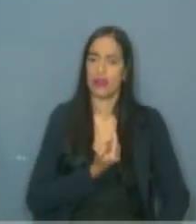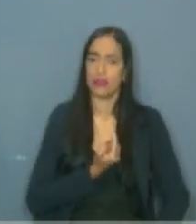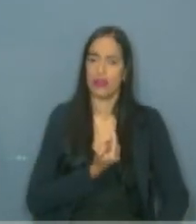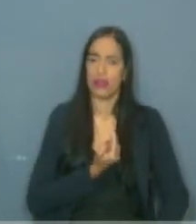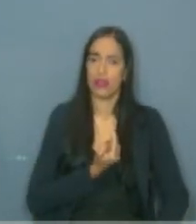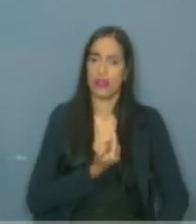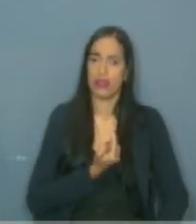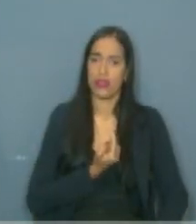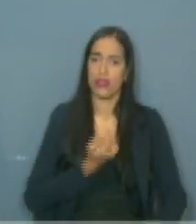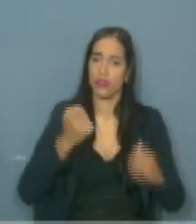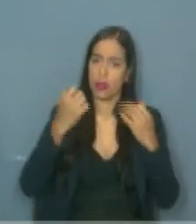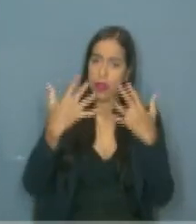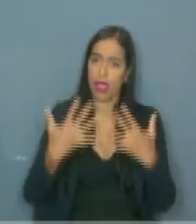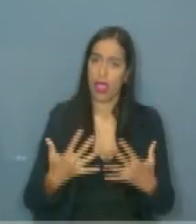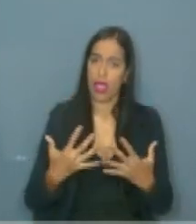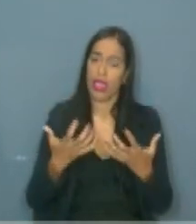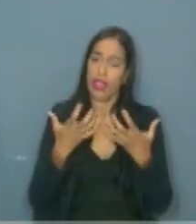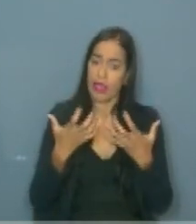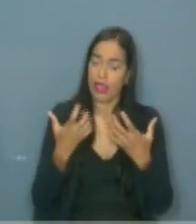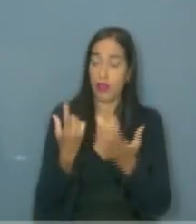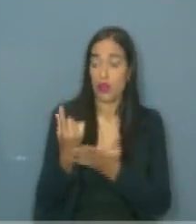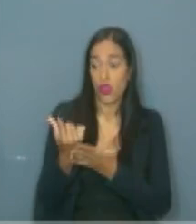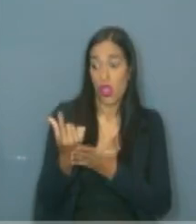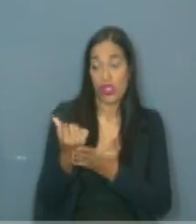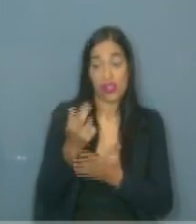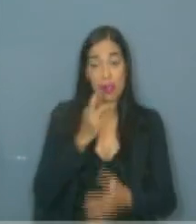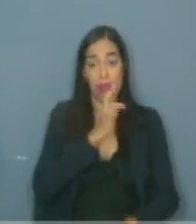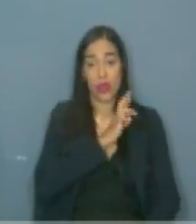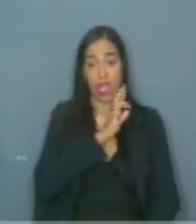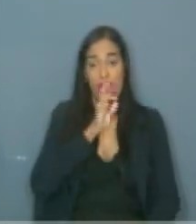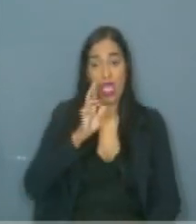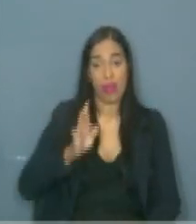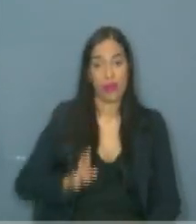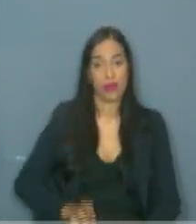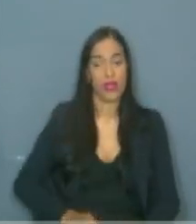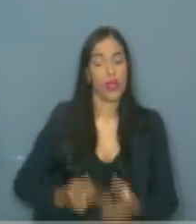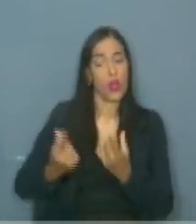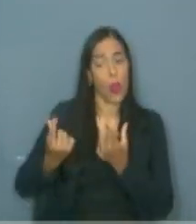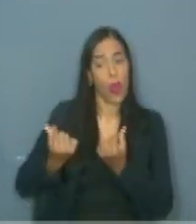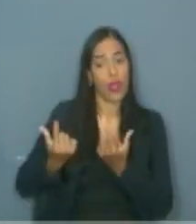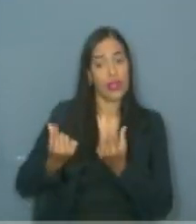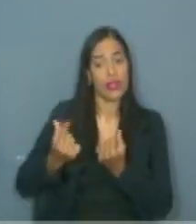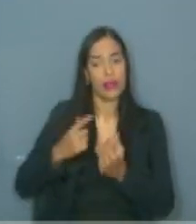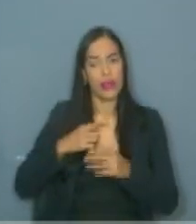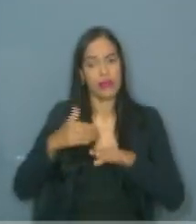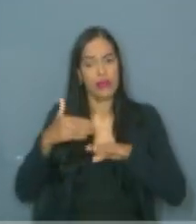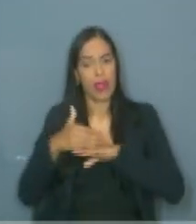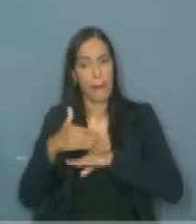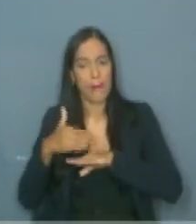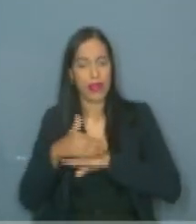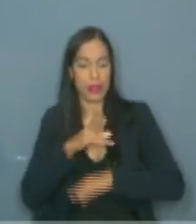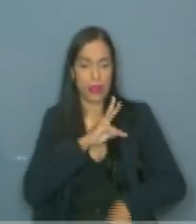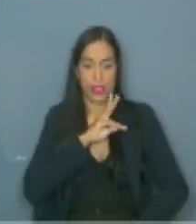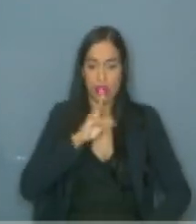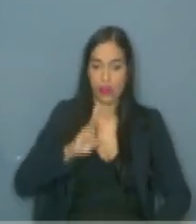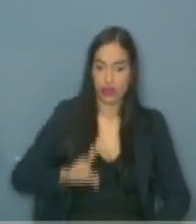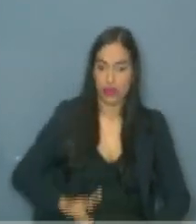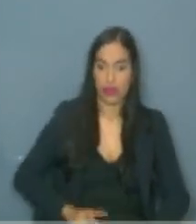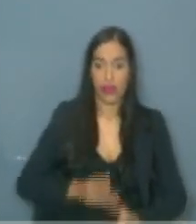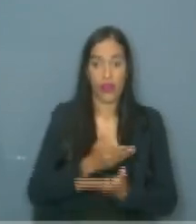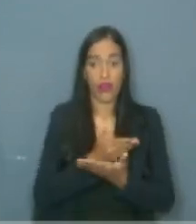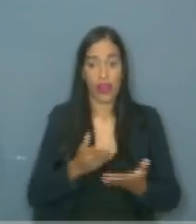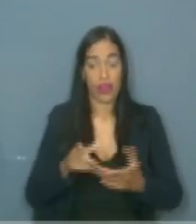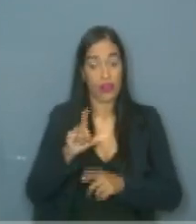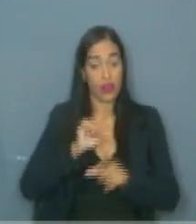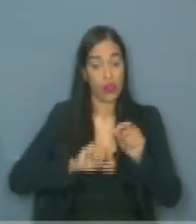nós queremos um orçamento que seja de verdade republicano, nós queremos um orçamento que possa ter a participação dos vereadores e das vereadoras que foram